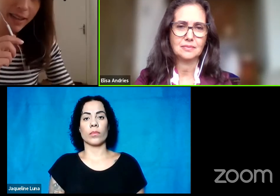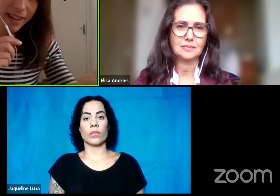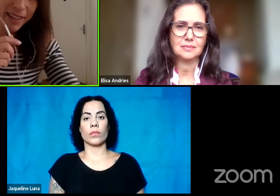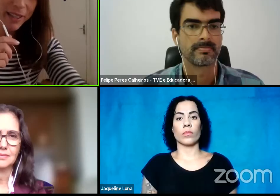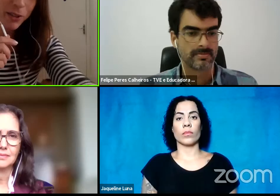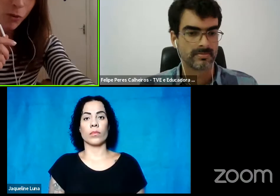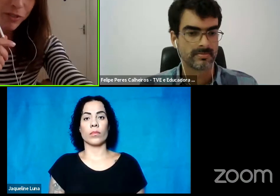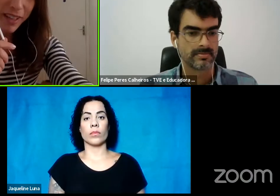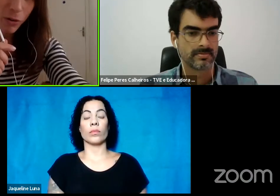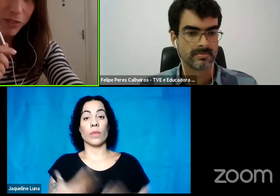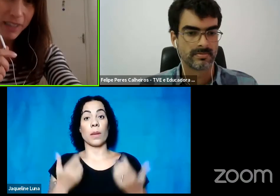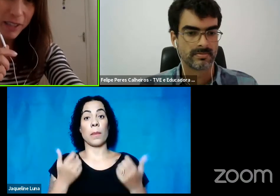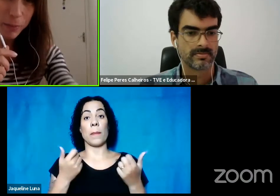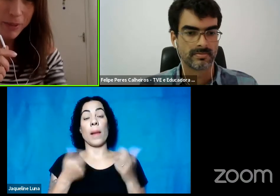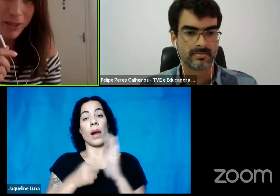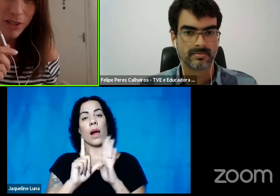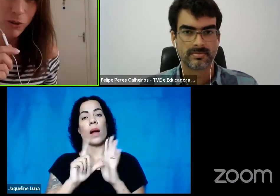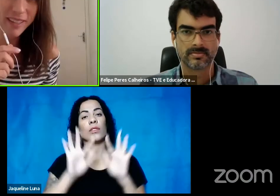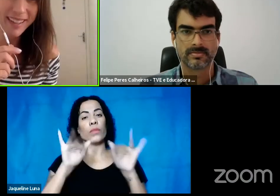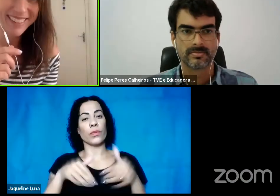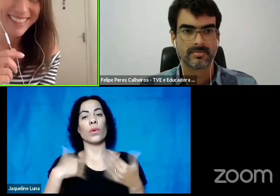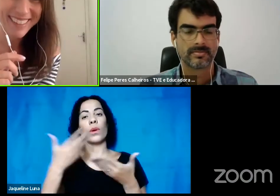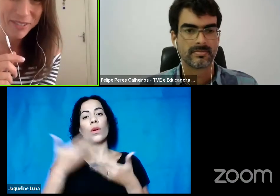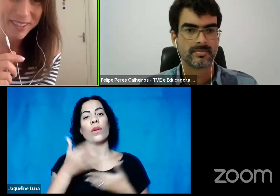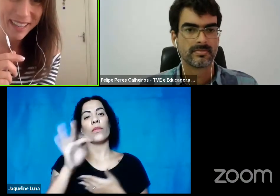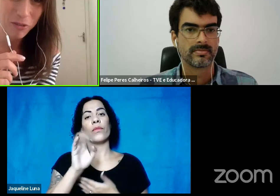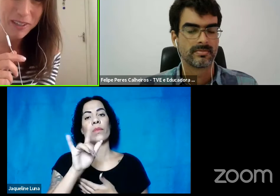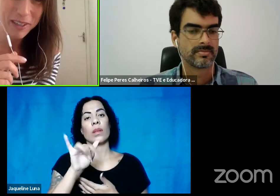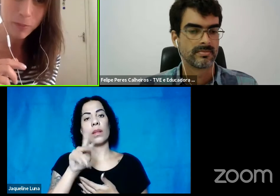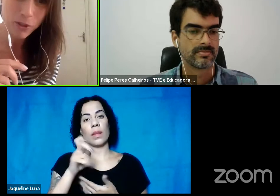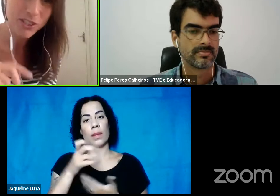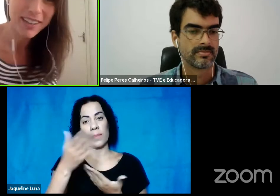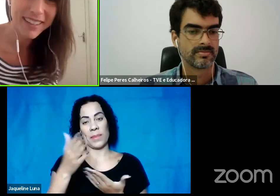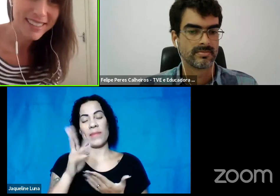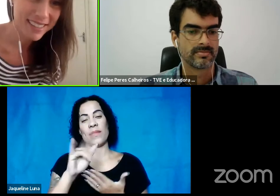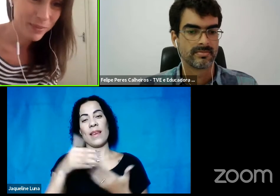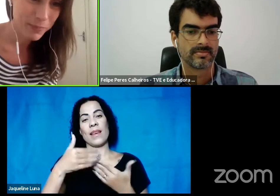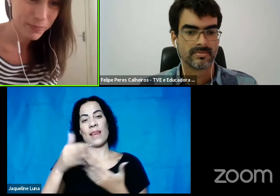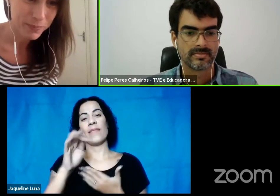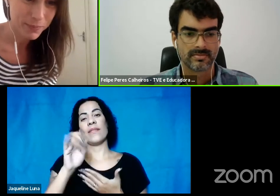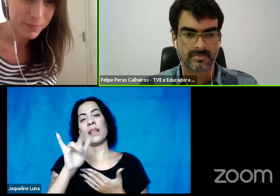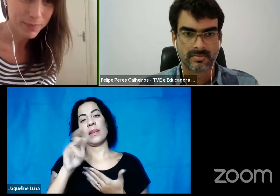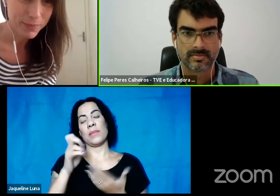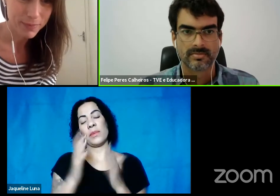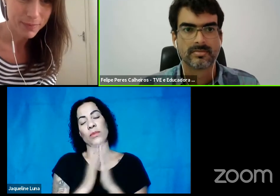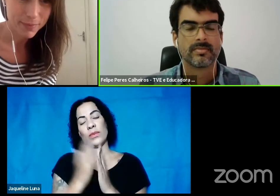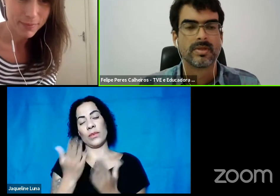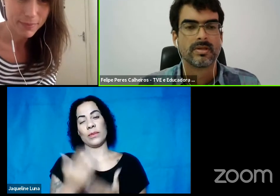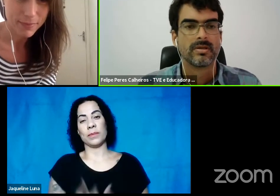Para encerrar, queria convidar o Felipe, nossa rodada aqui final. Felipe, por gentileza.